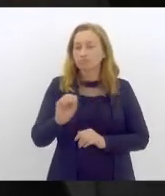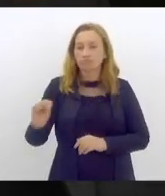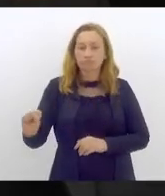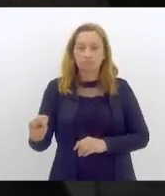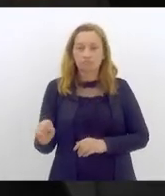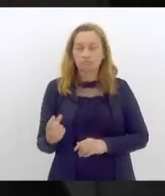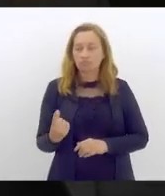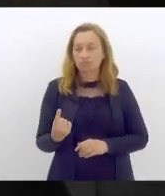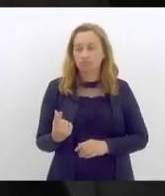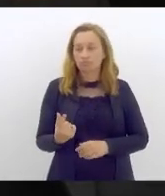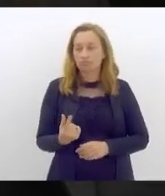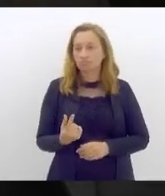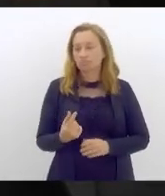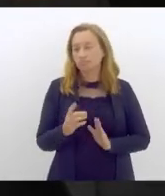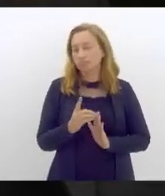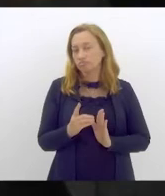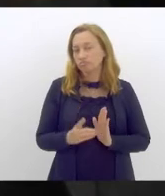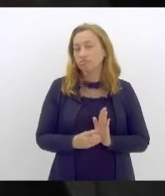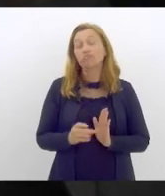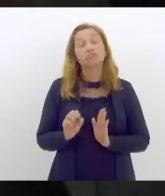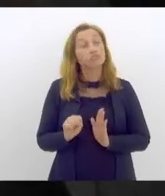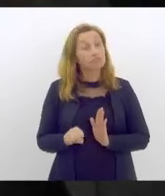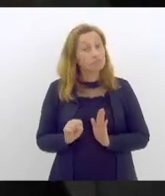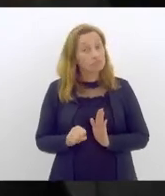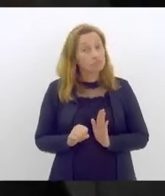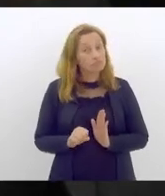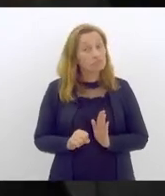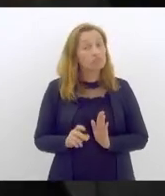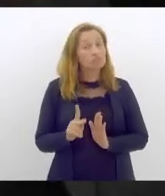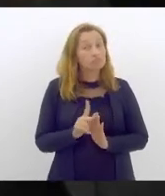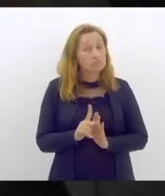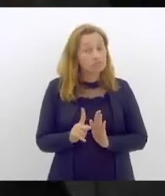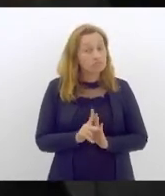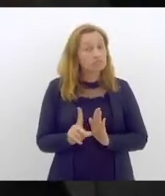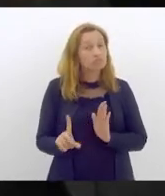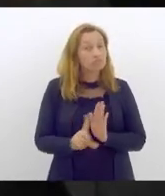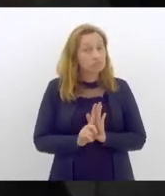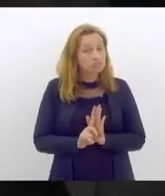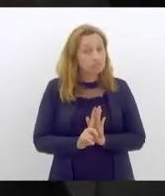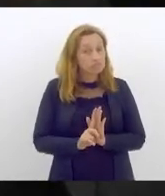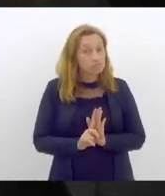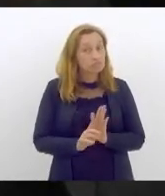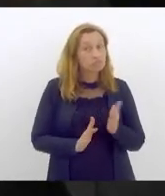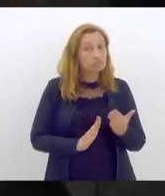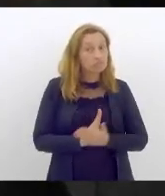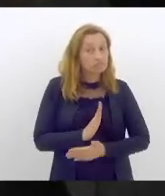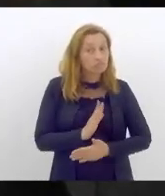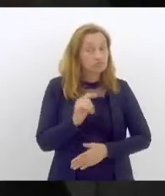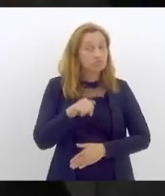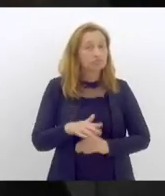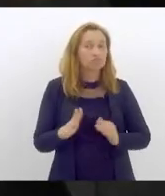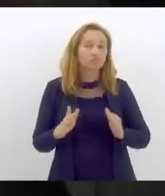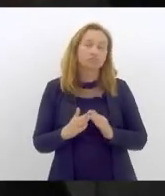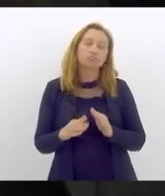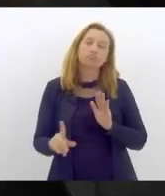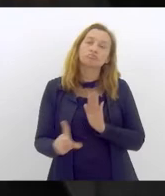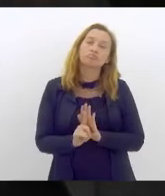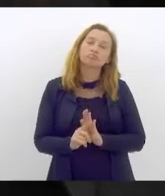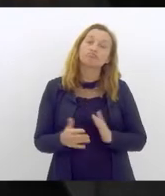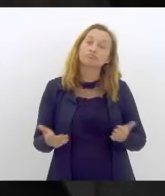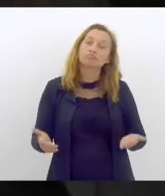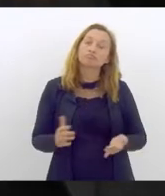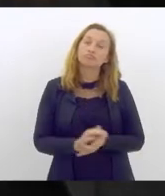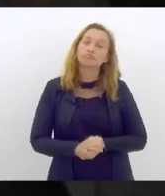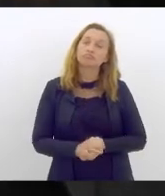por decreto e sim por projeto de lei aprovado por essa casa Legislativa